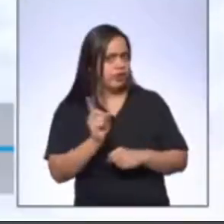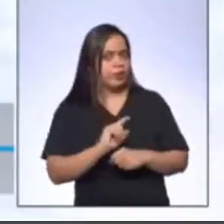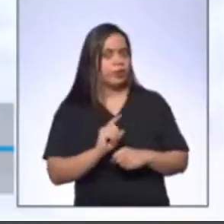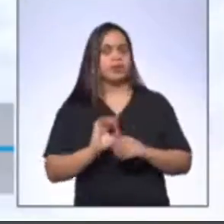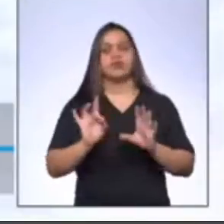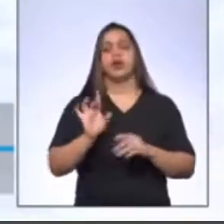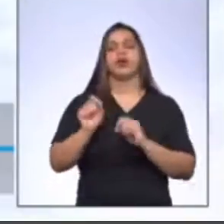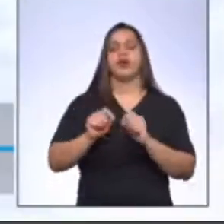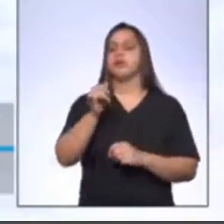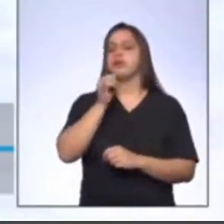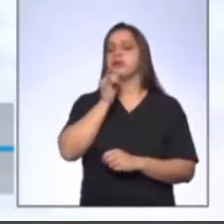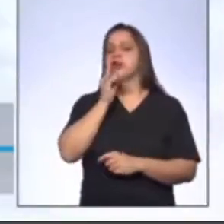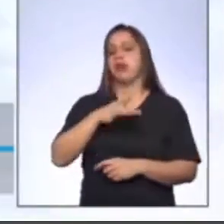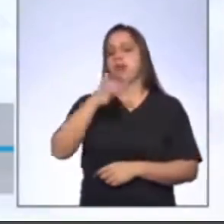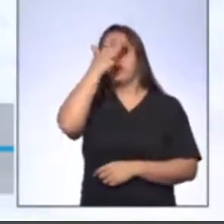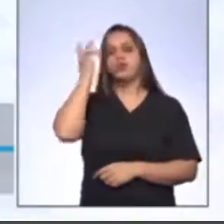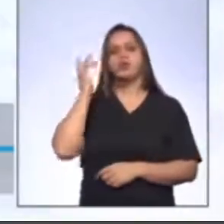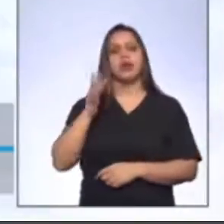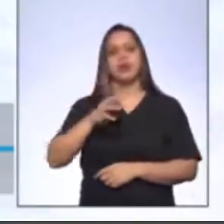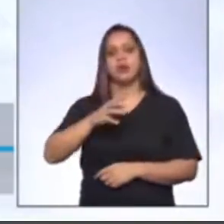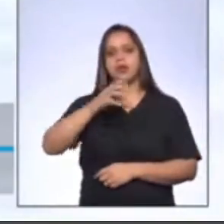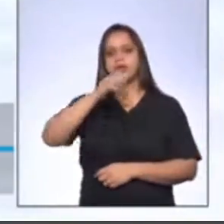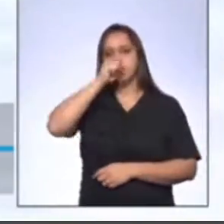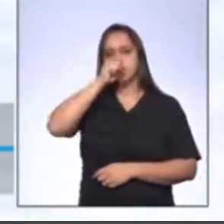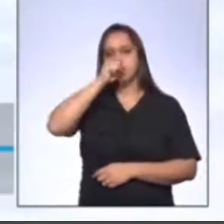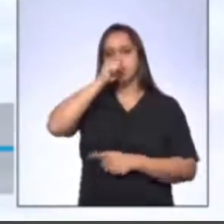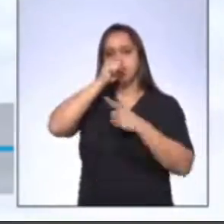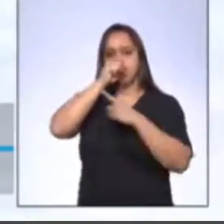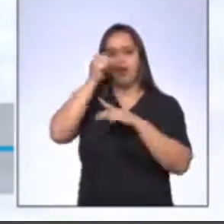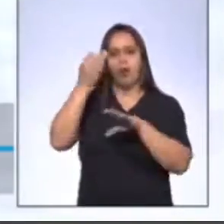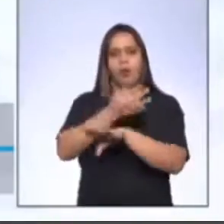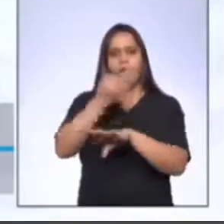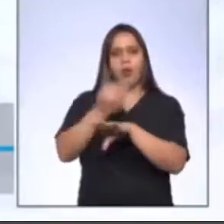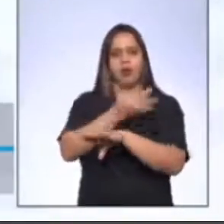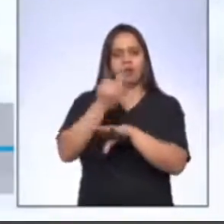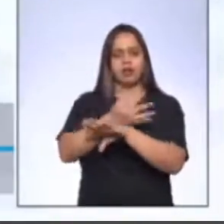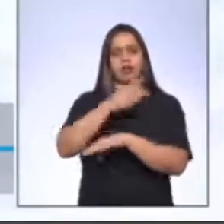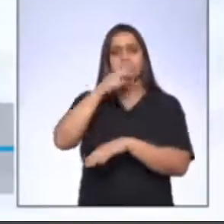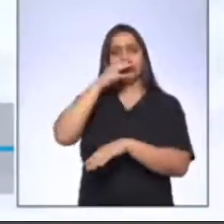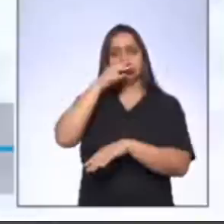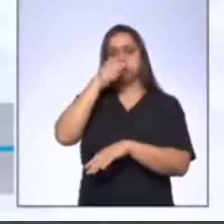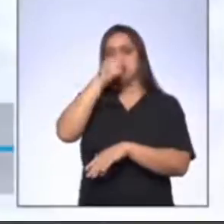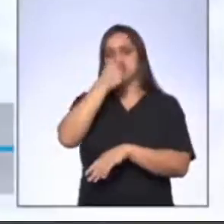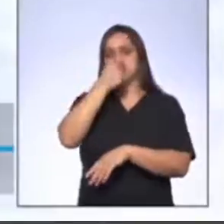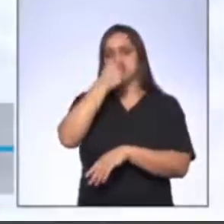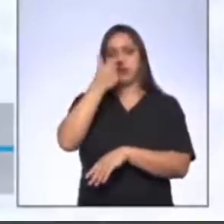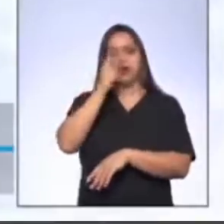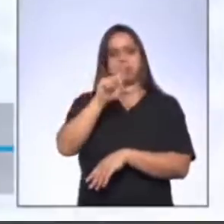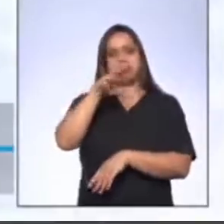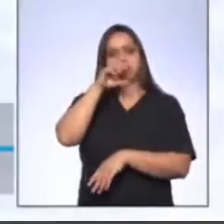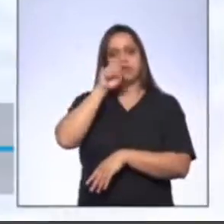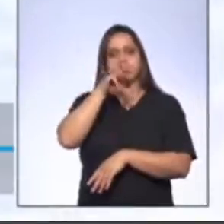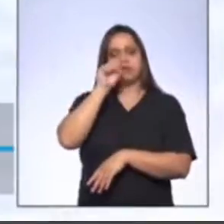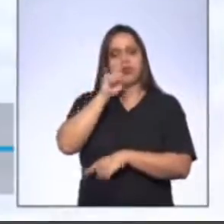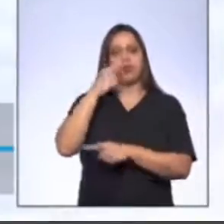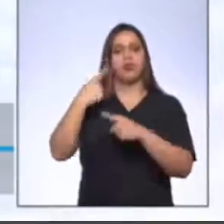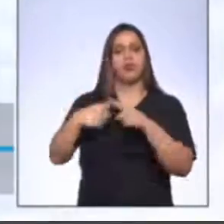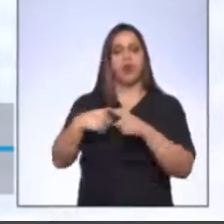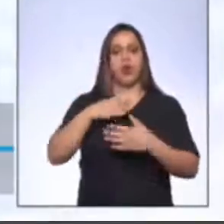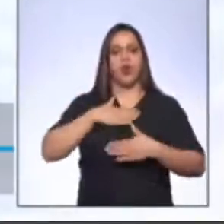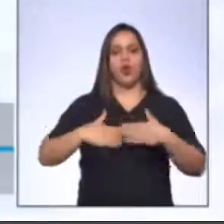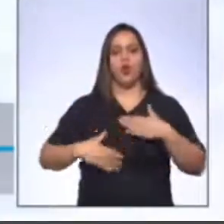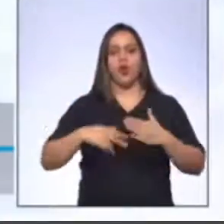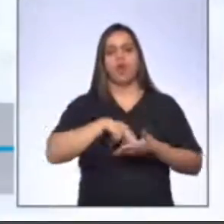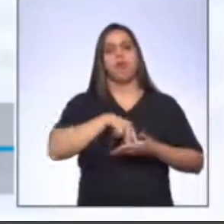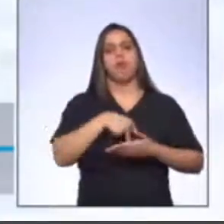é prender a respiração para ver quanto tempo ela aguenta chegou a hora que ela desmaia é porque ela desmaia o corpo toma o controle porque